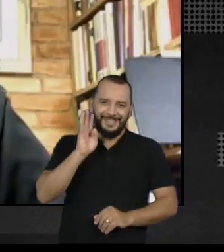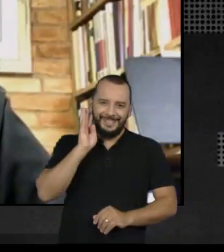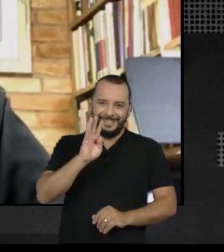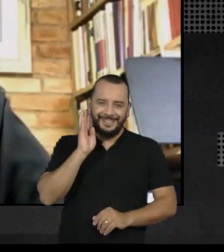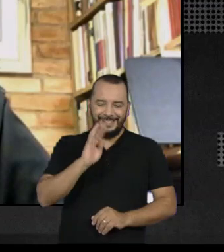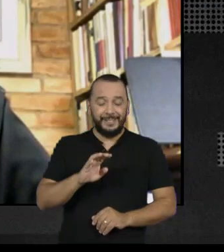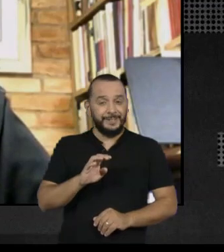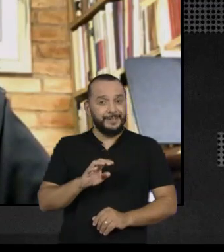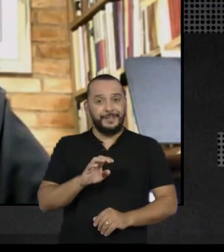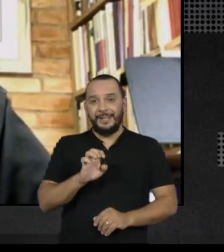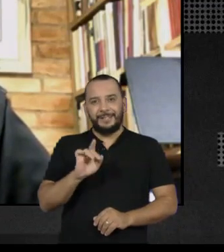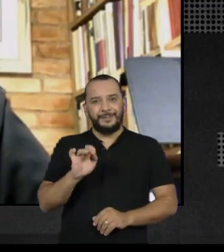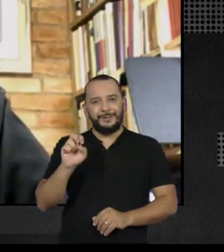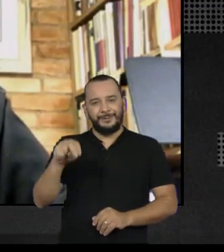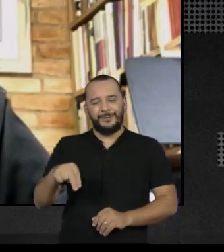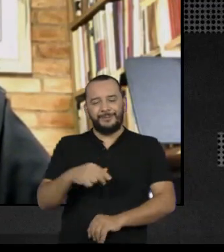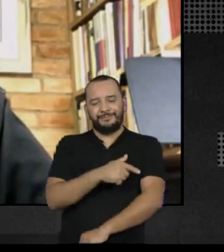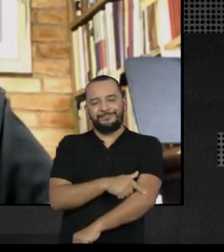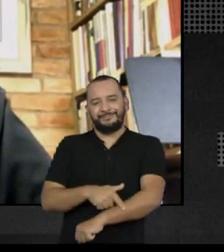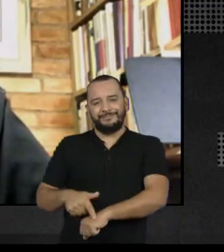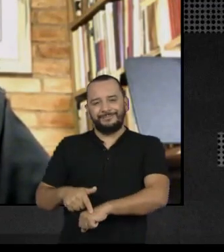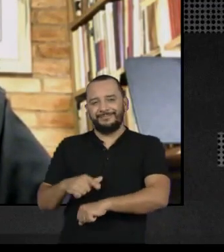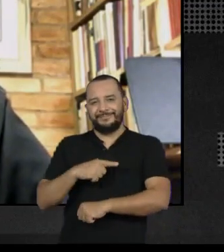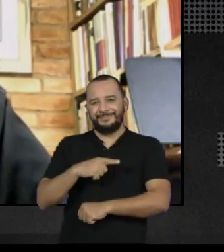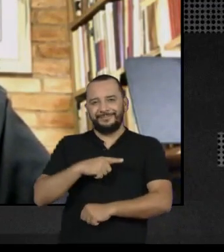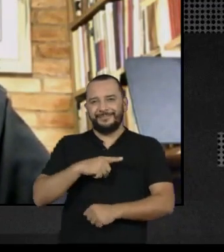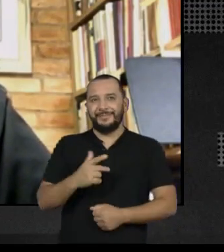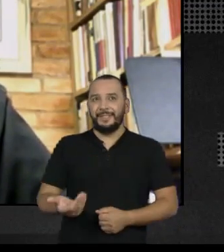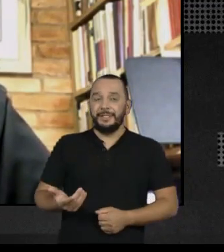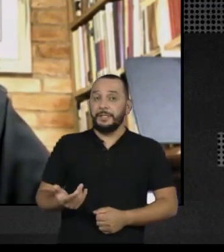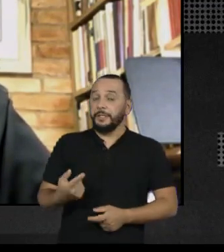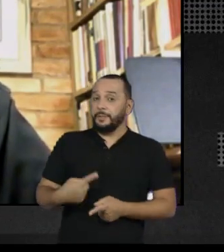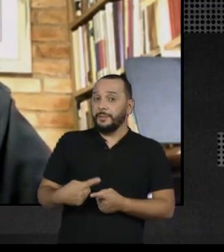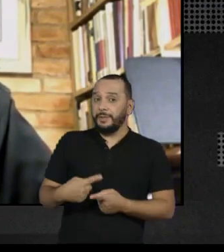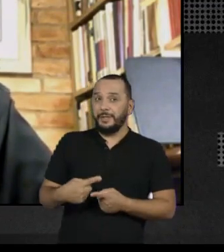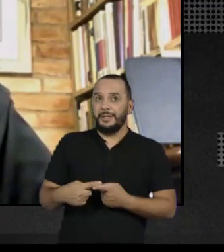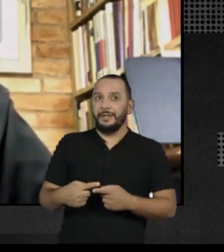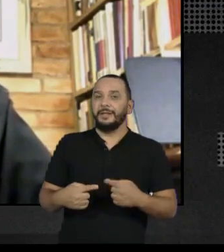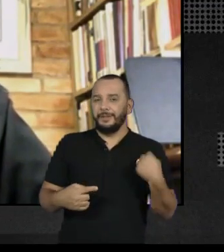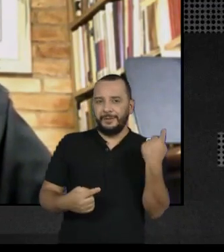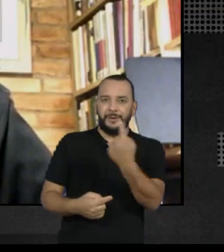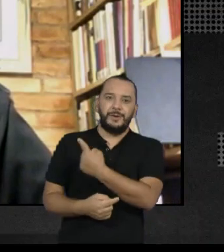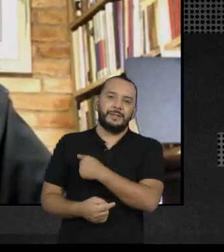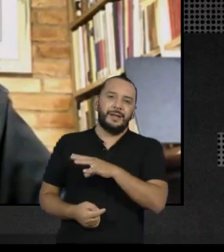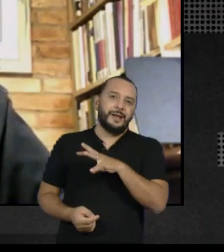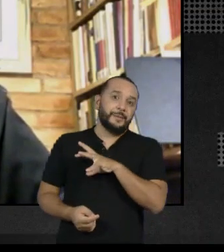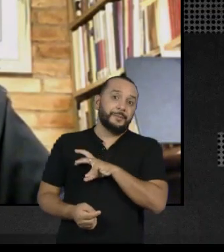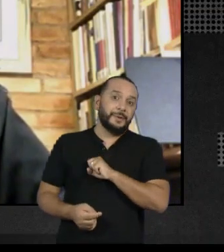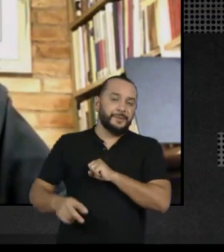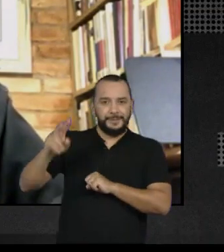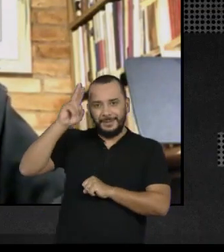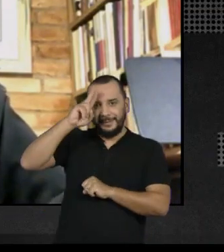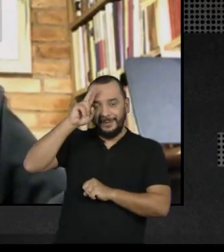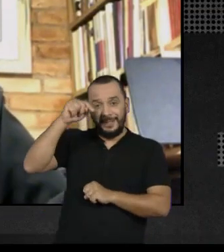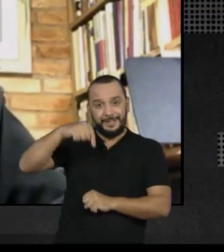dessa composição. Eu fiquei muito feliz com o resultado e isso eu devo ao Ulisses Cruz.